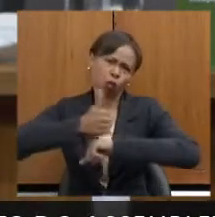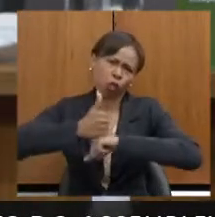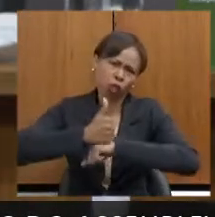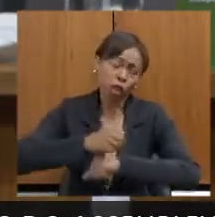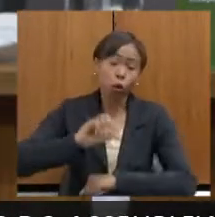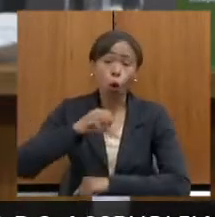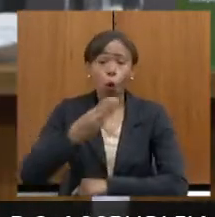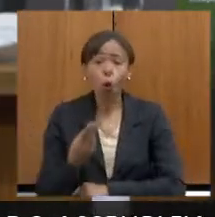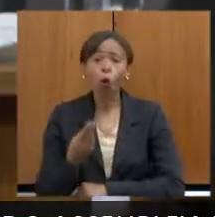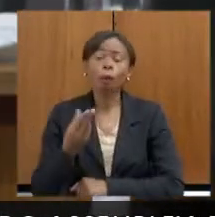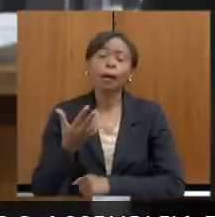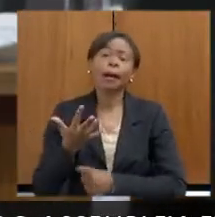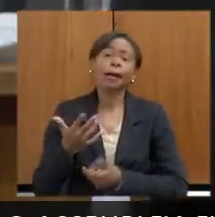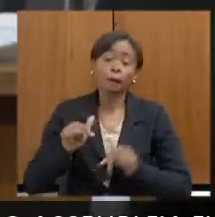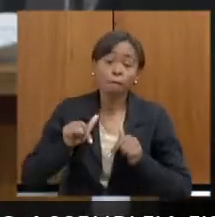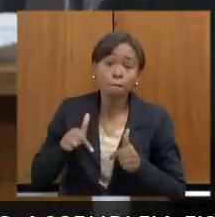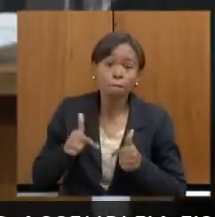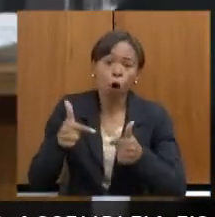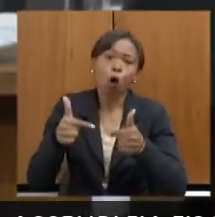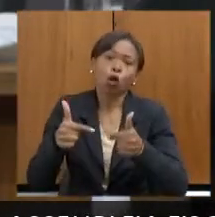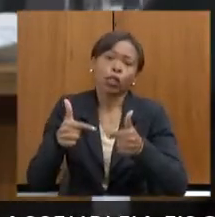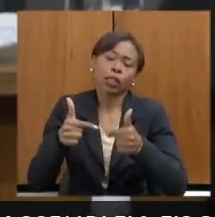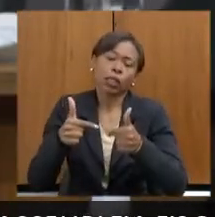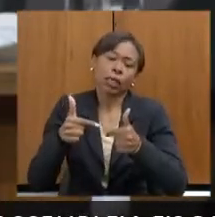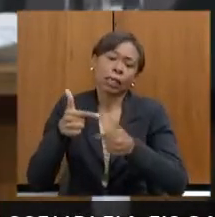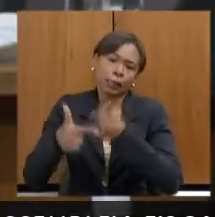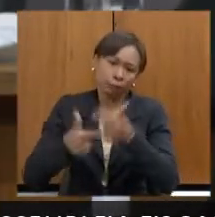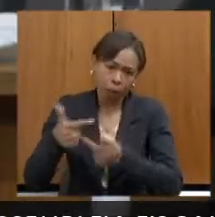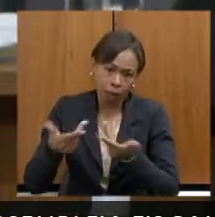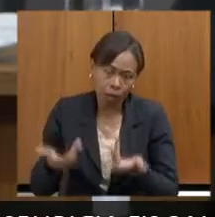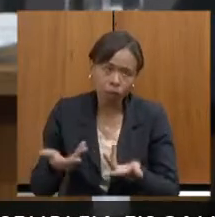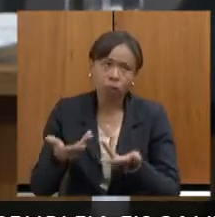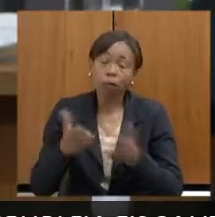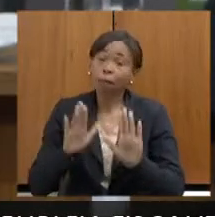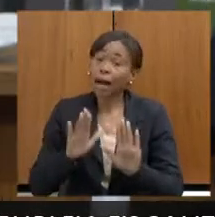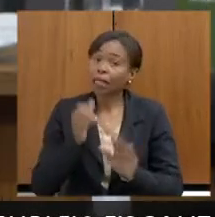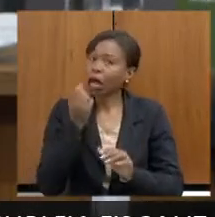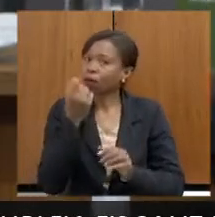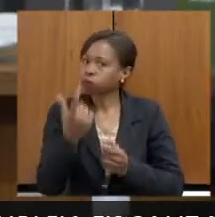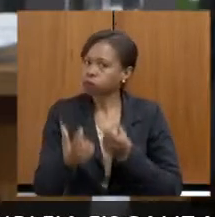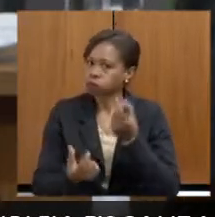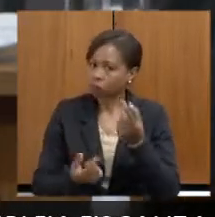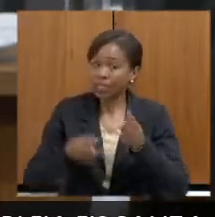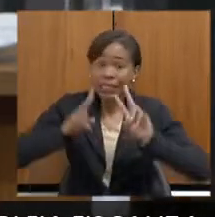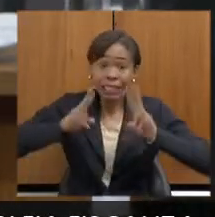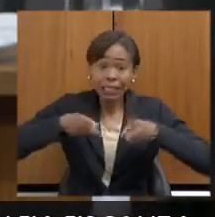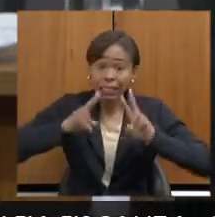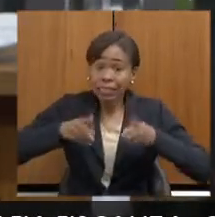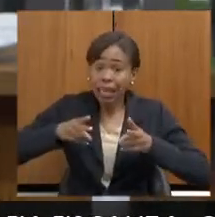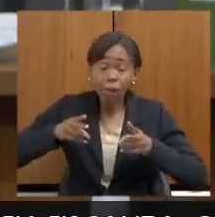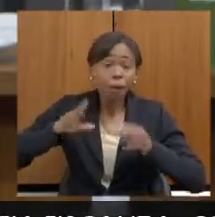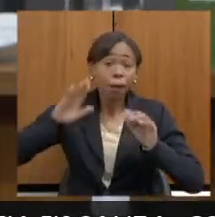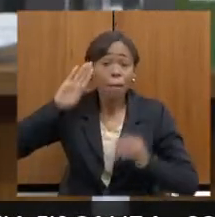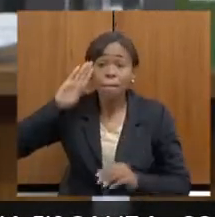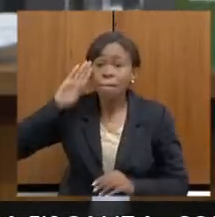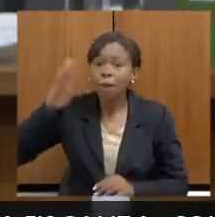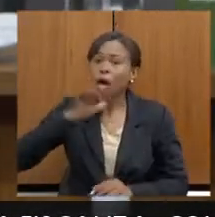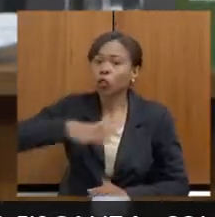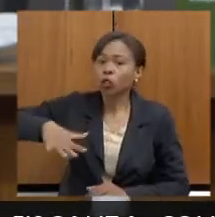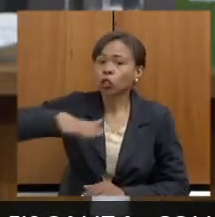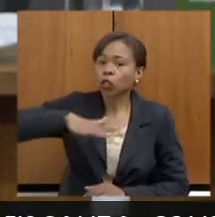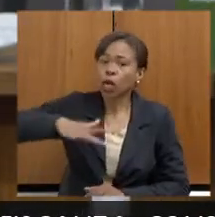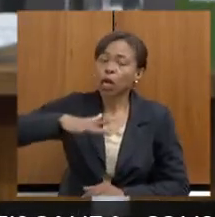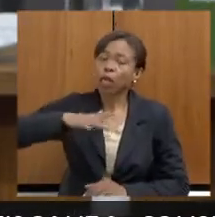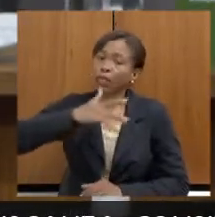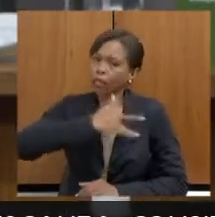ou para para abertura do Passo é raríssimo mas sempre a prioridade vai ser de uso para a saúde transferência de